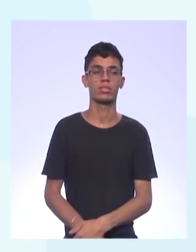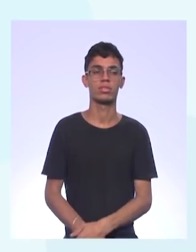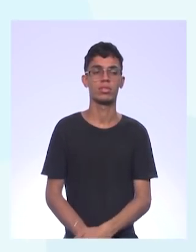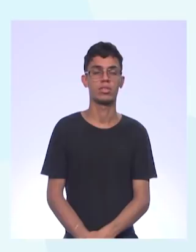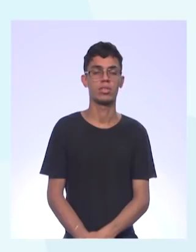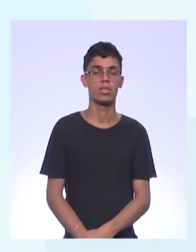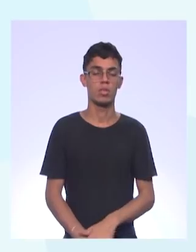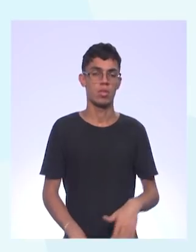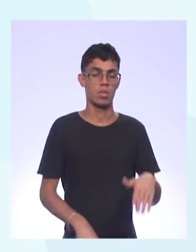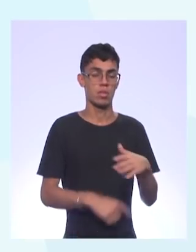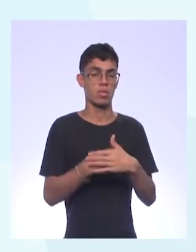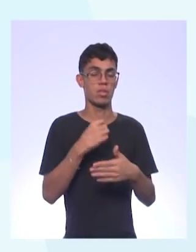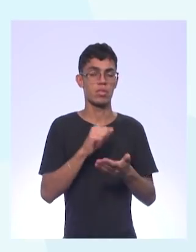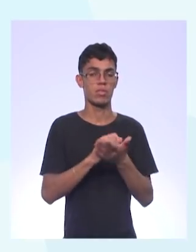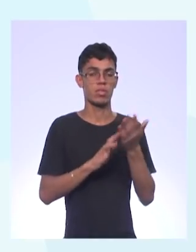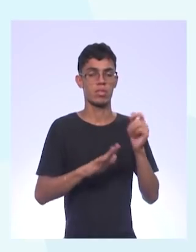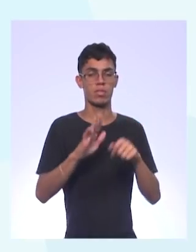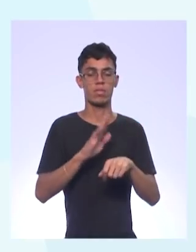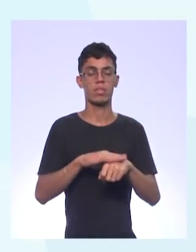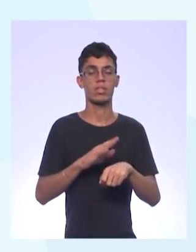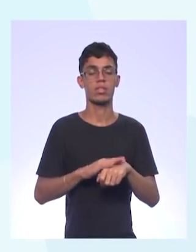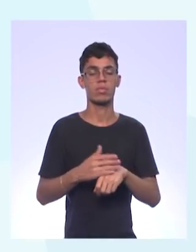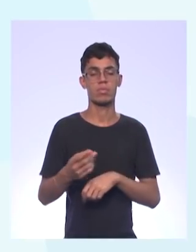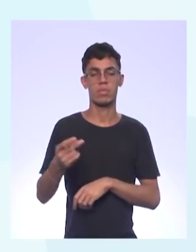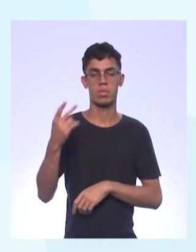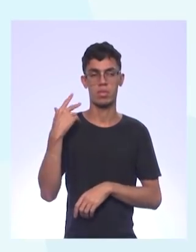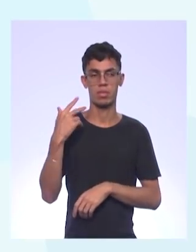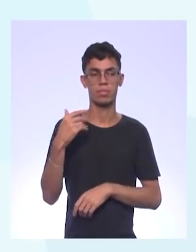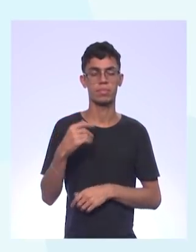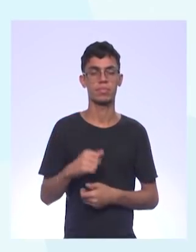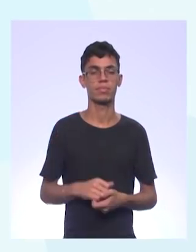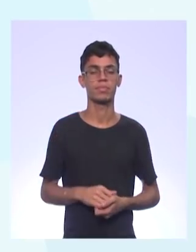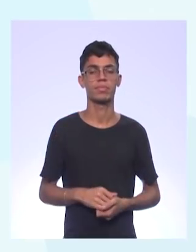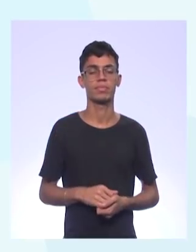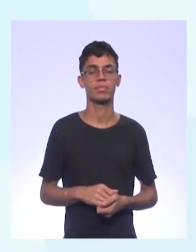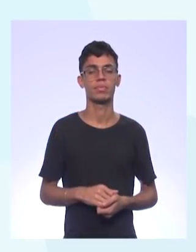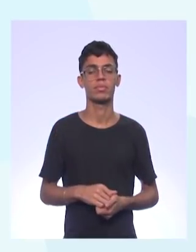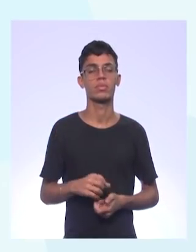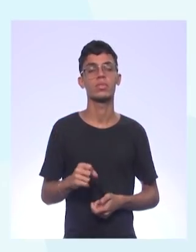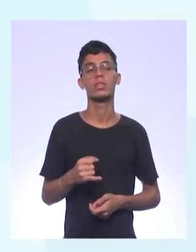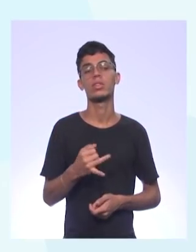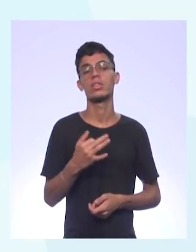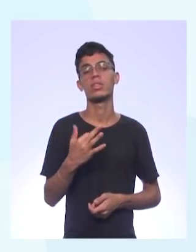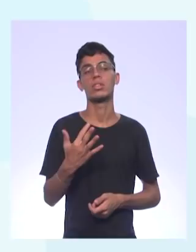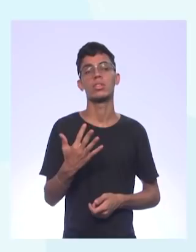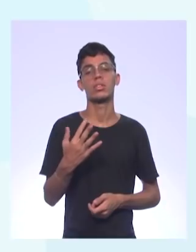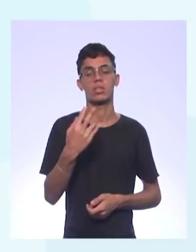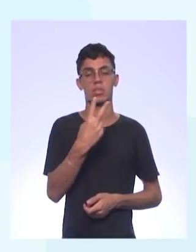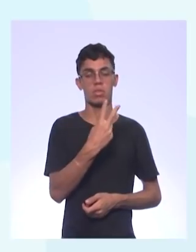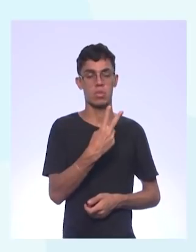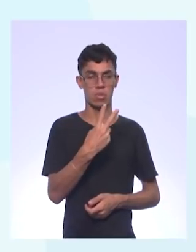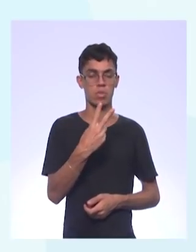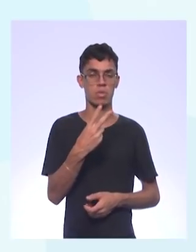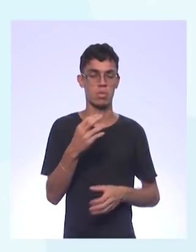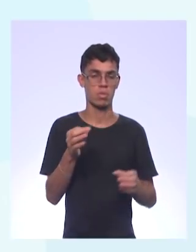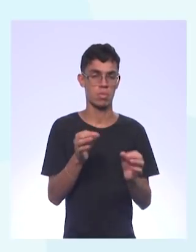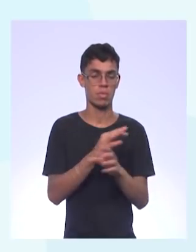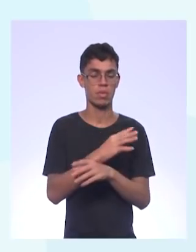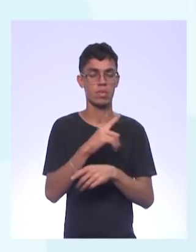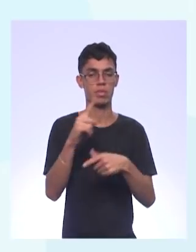voltar para o primeiro exercício que a gente fez lá no começo só eu vejo quantas casas decimais eu tenho ó Eu tenho 2 inteiros